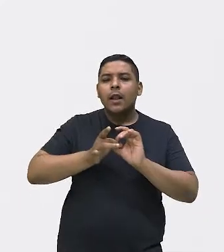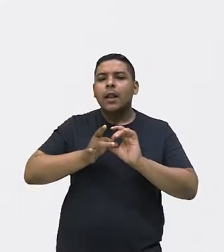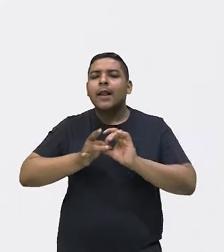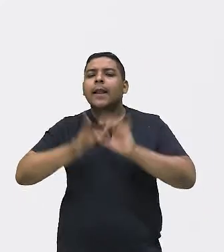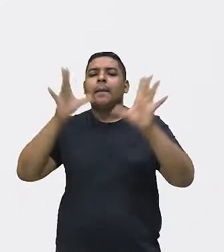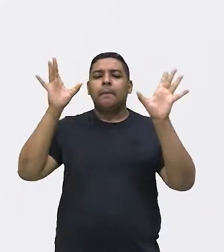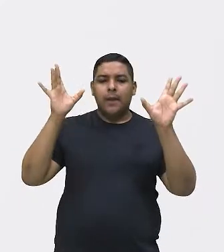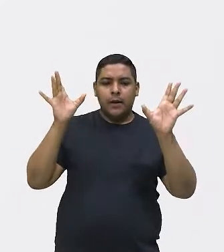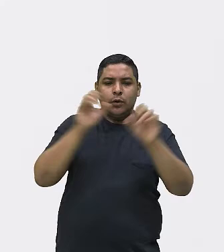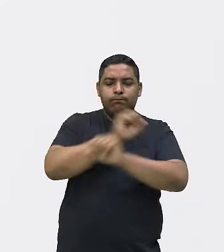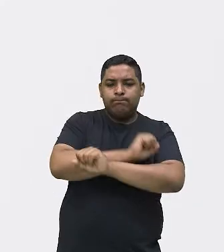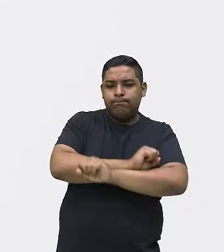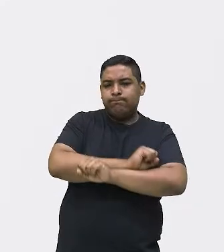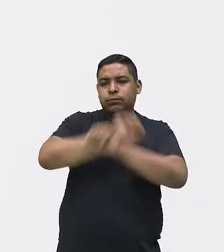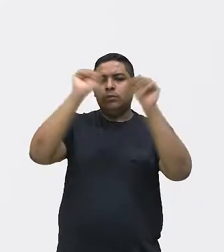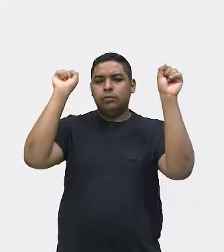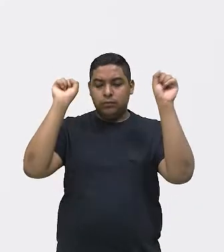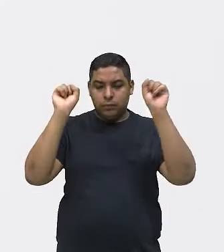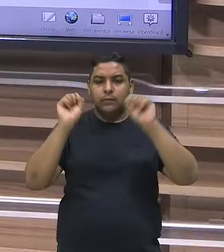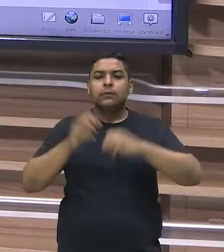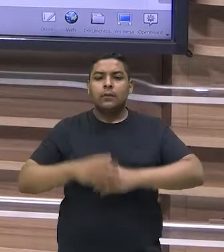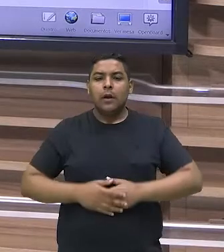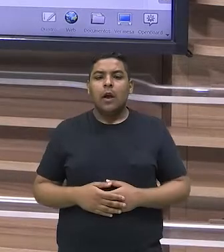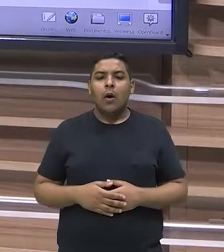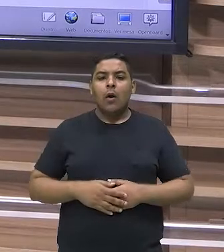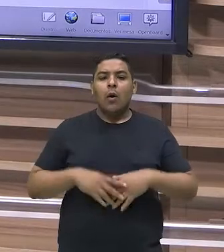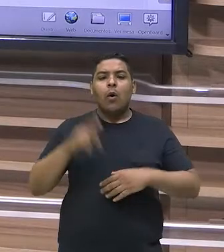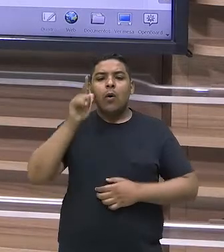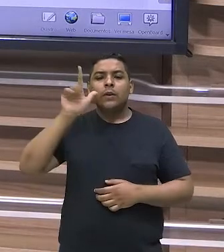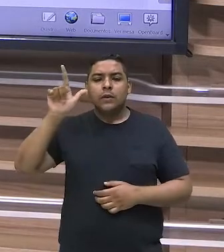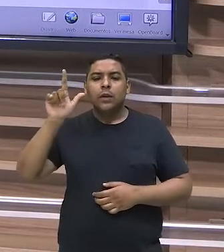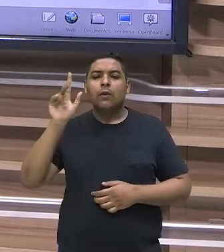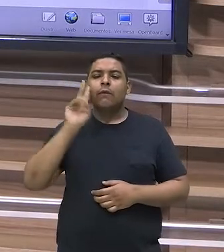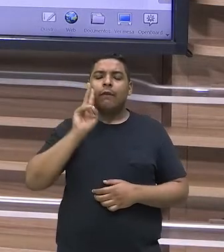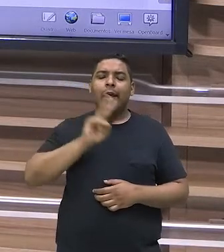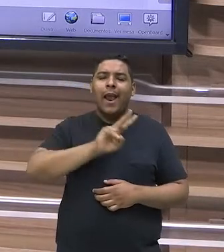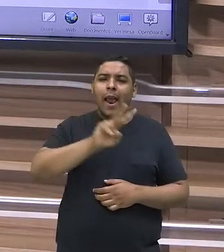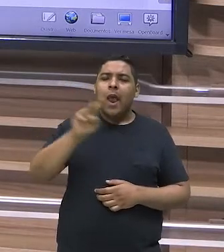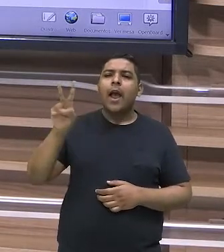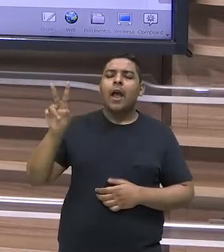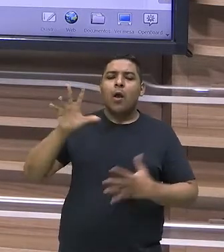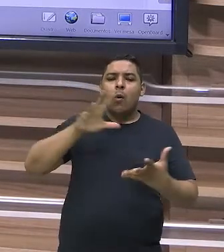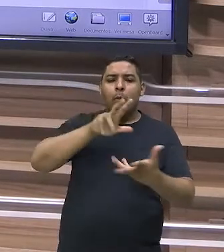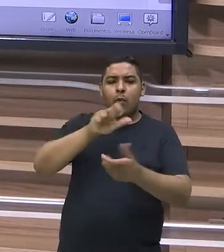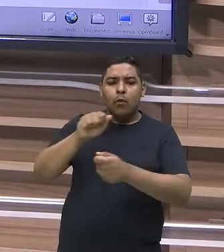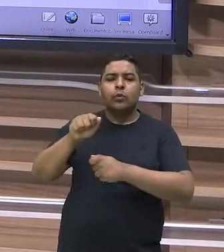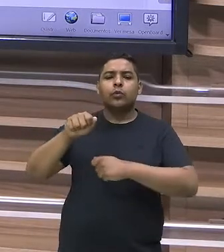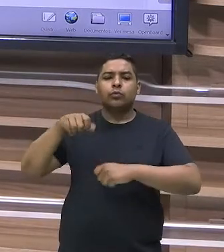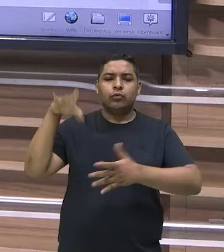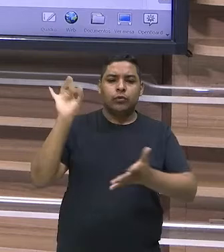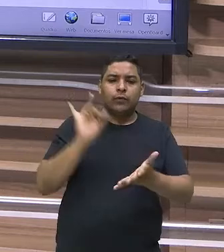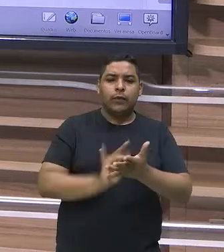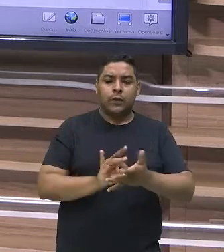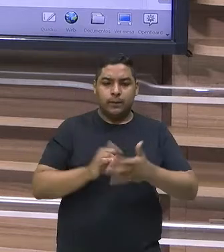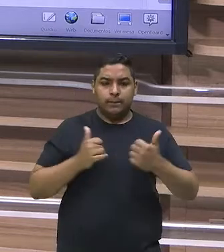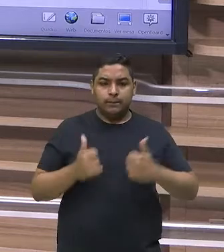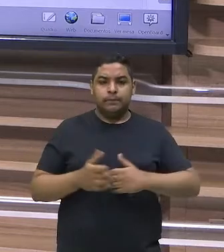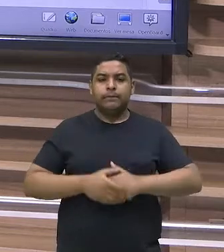ele conseguiu contemplar o mundo real e deixou de ver aquelas sombras, né, na